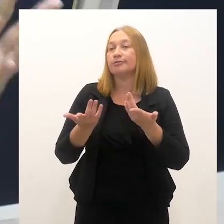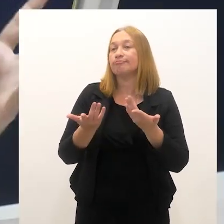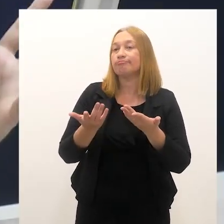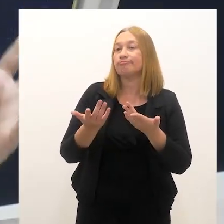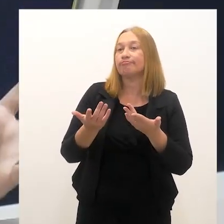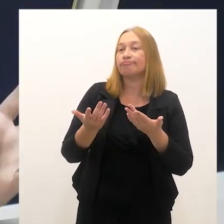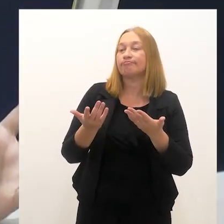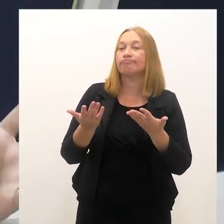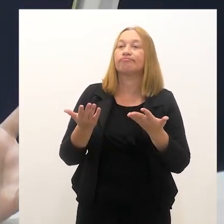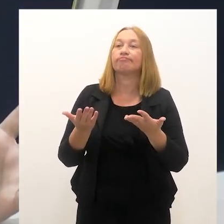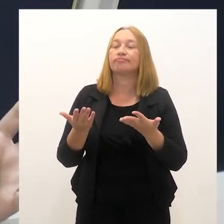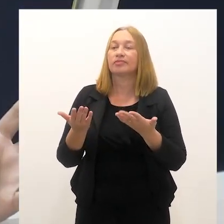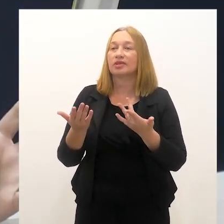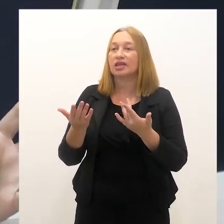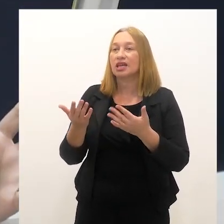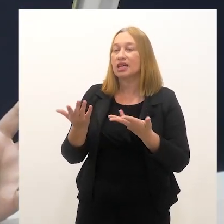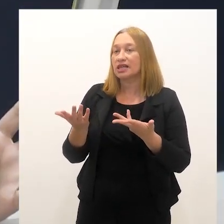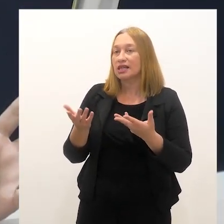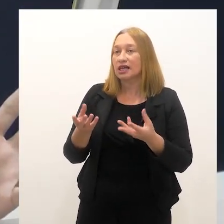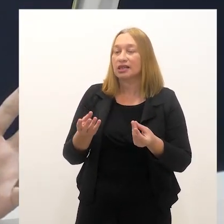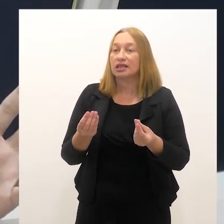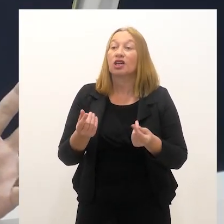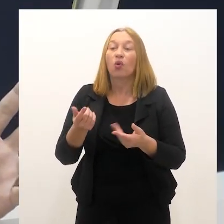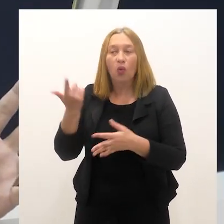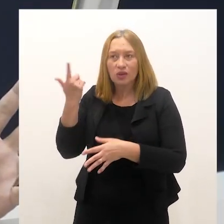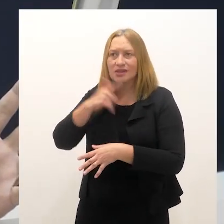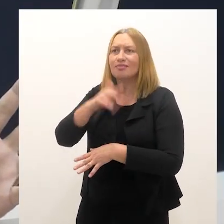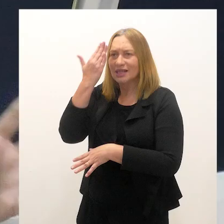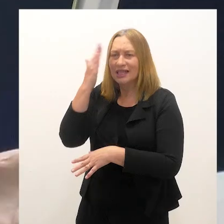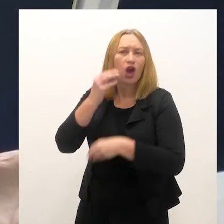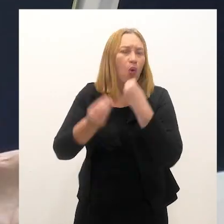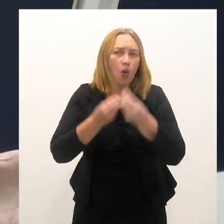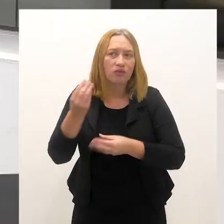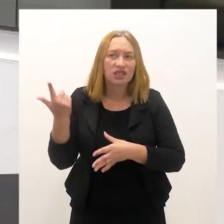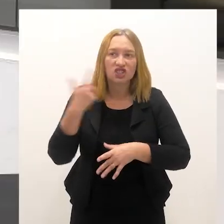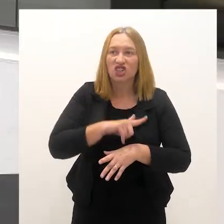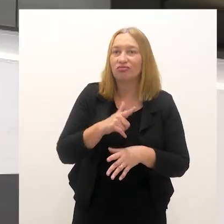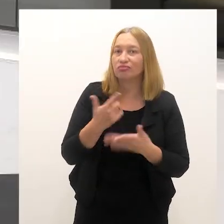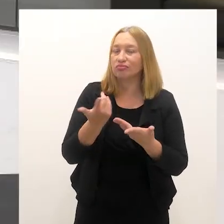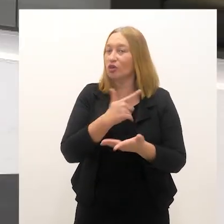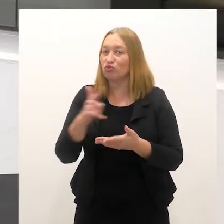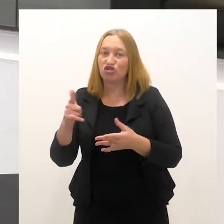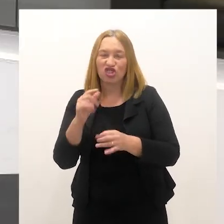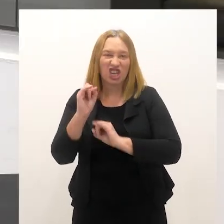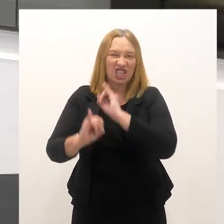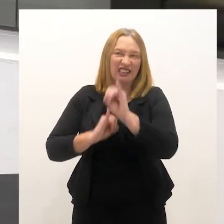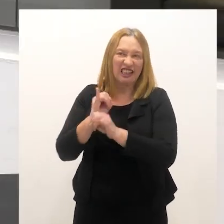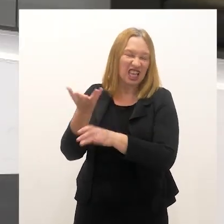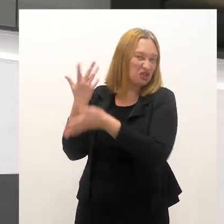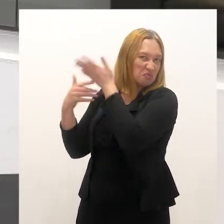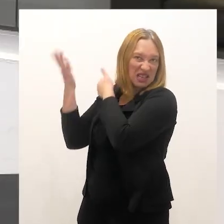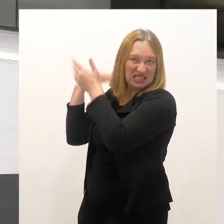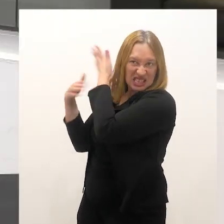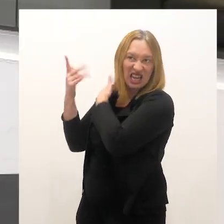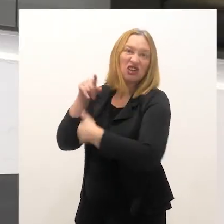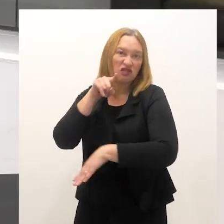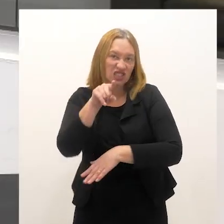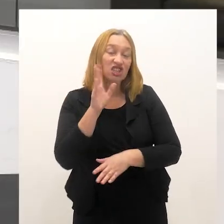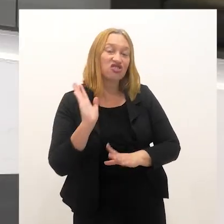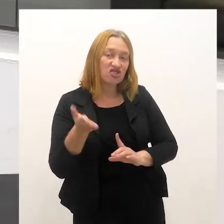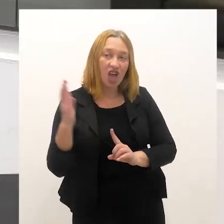se distraindo dos problemas. Conseguimos entender como é que você chegou aqui. Numa era que não tinha banda larga, né? Pois você já